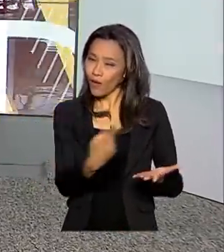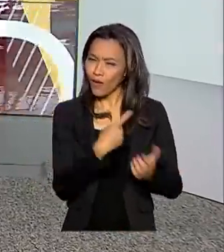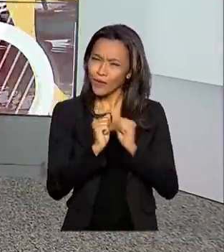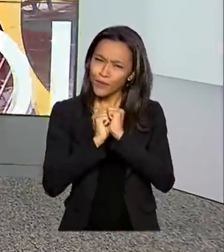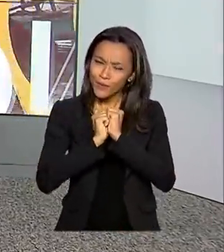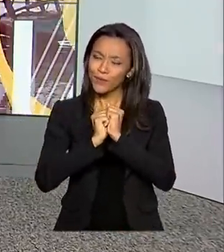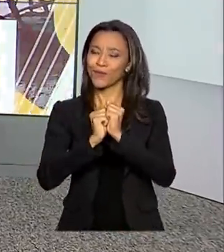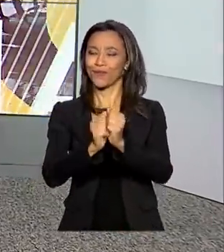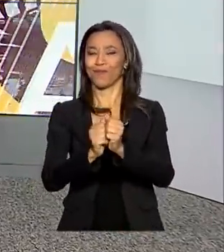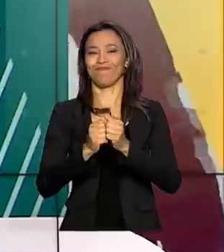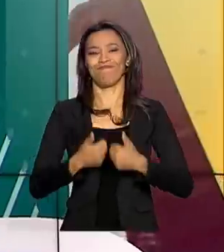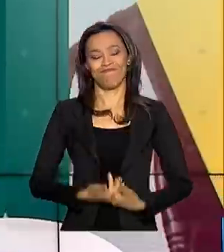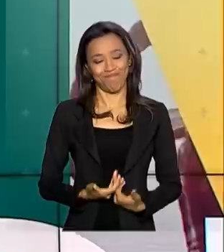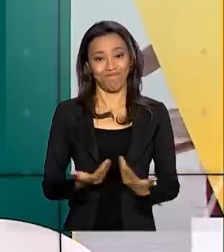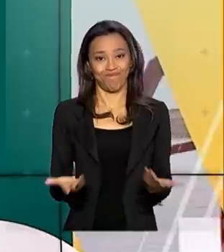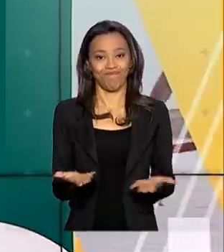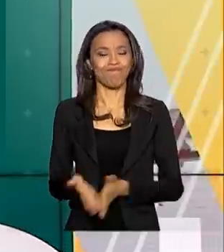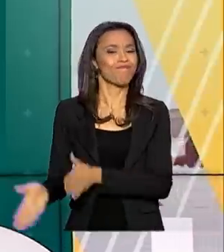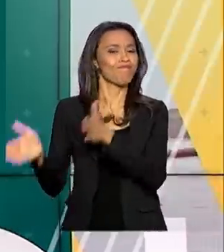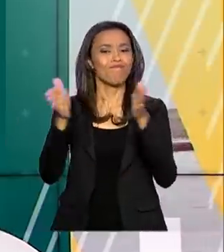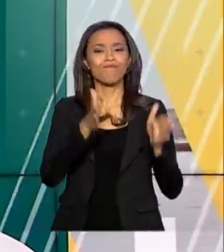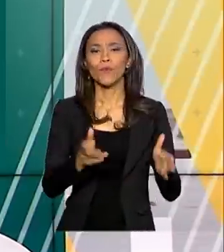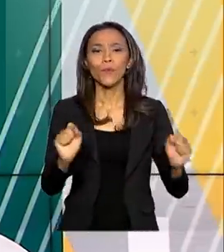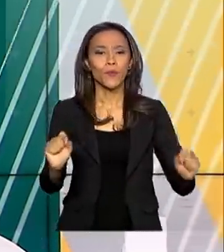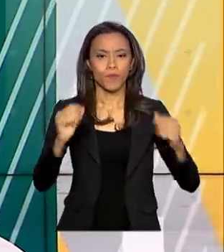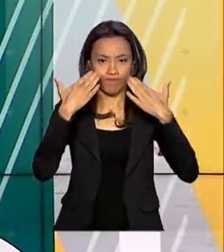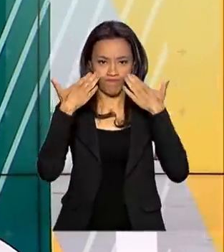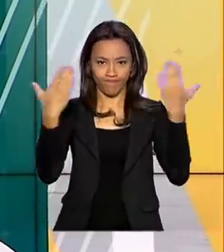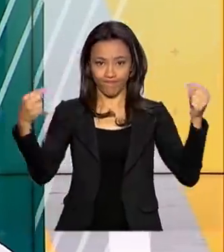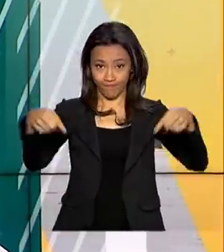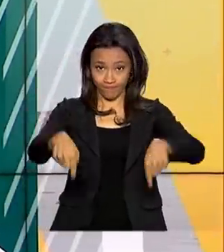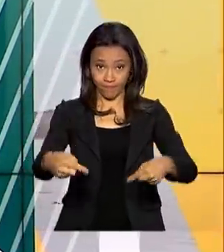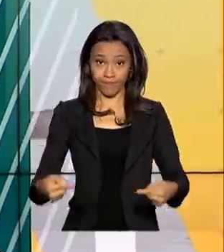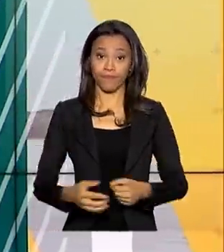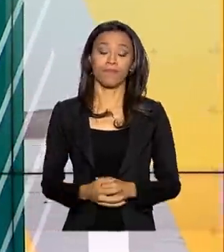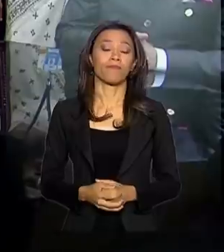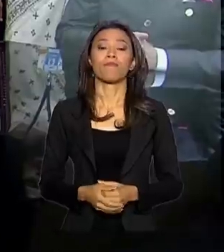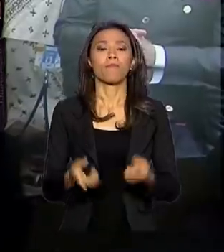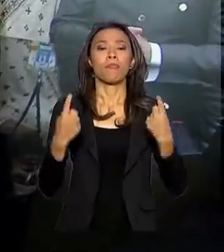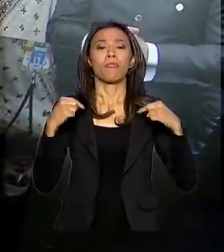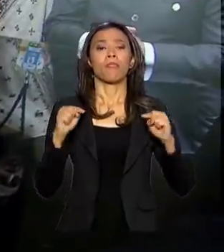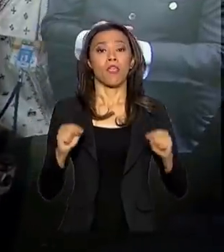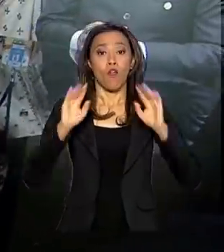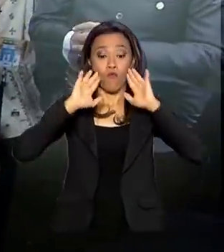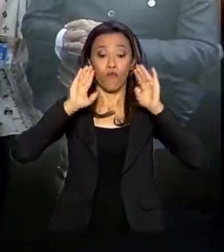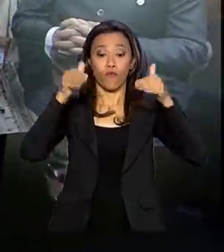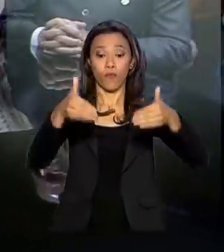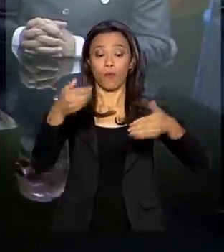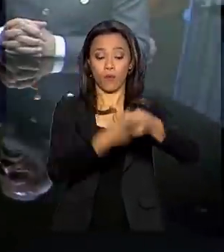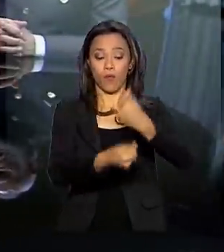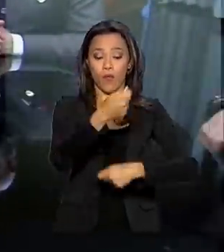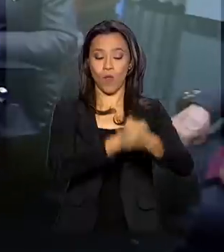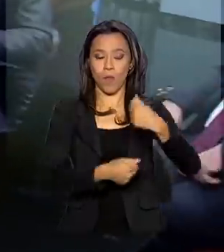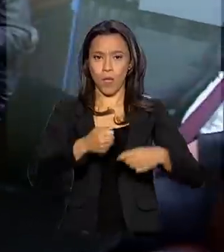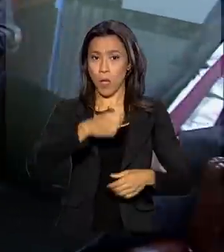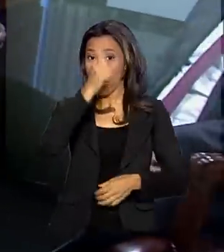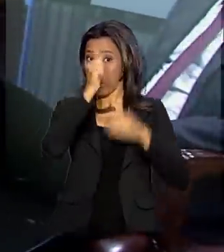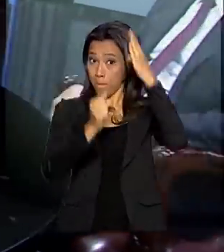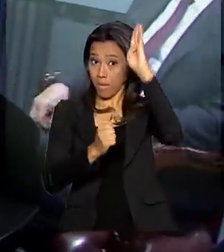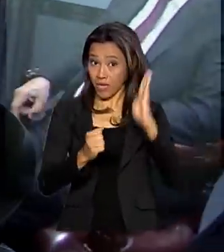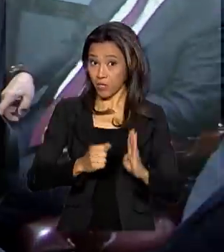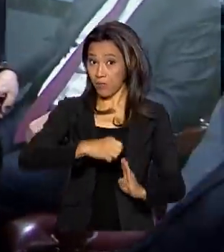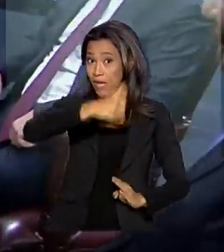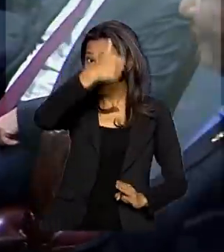no brasil em dia confira os destaques desta edição com foco na economia brasil sedia pela